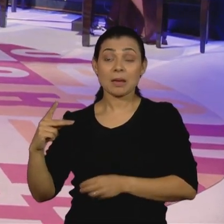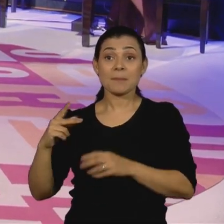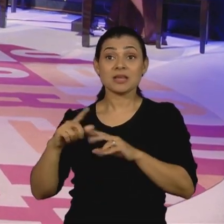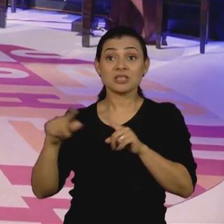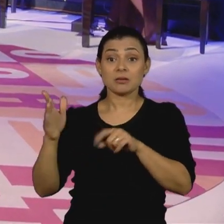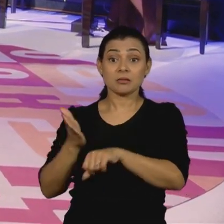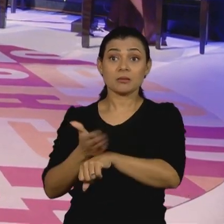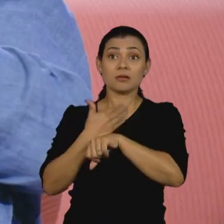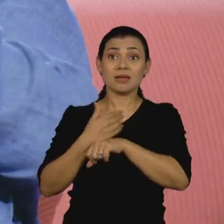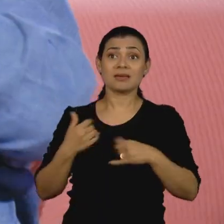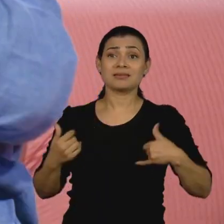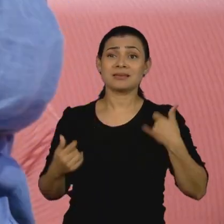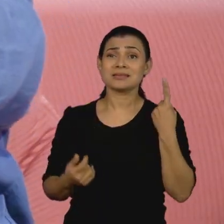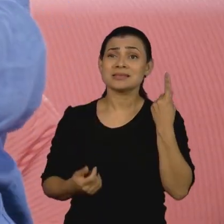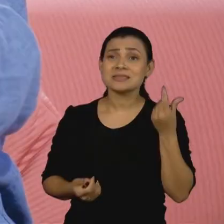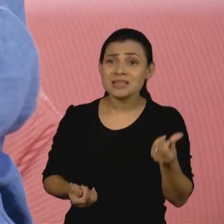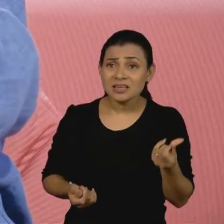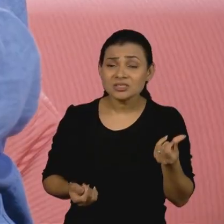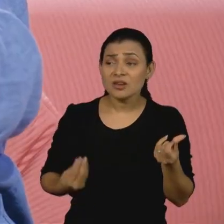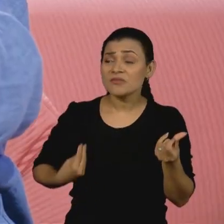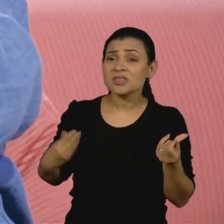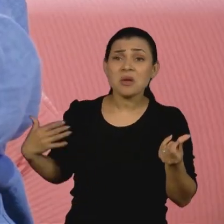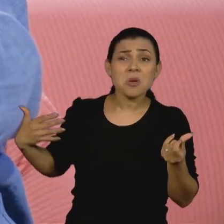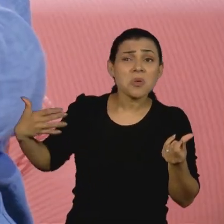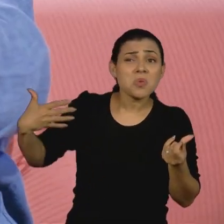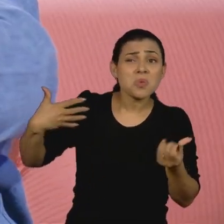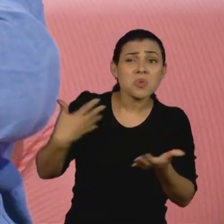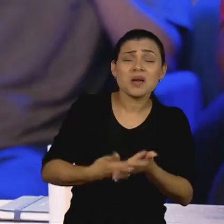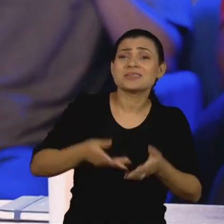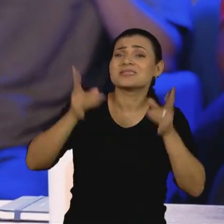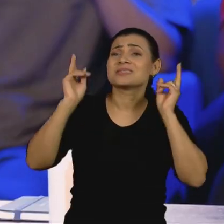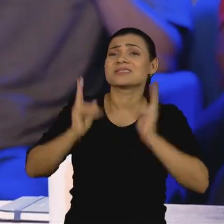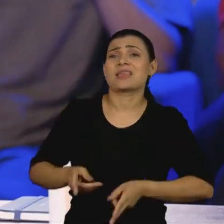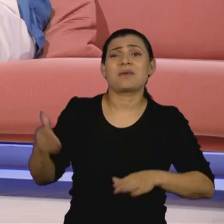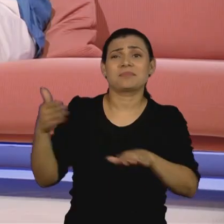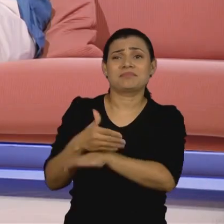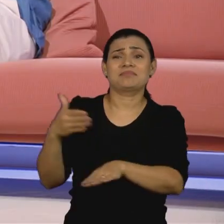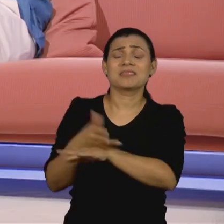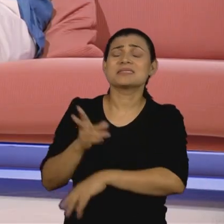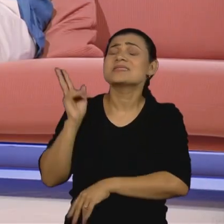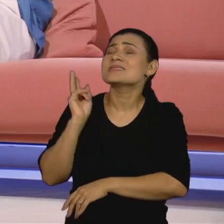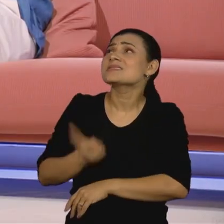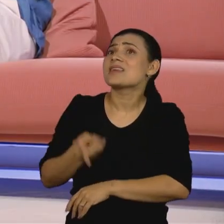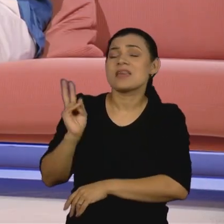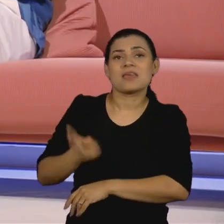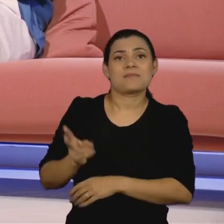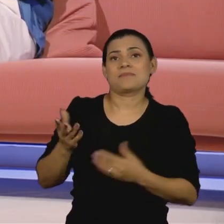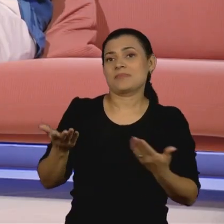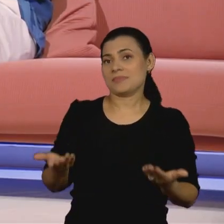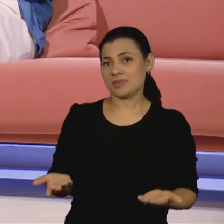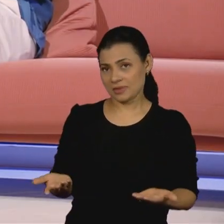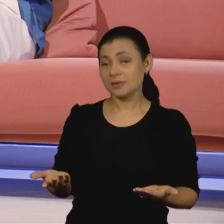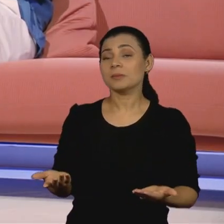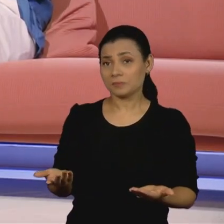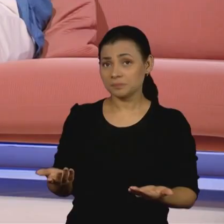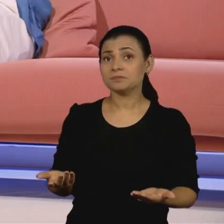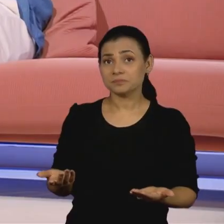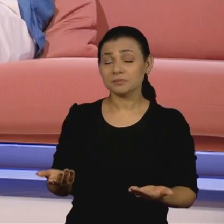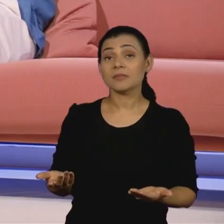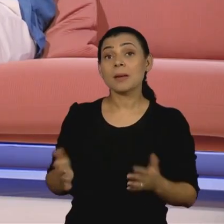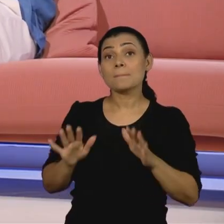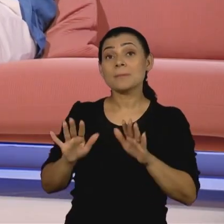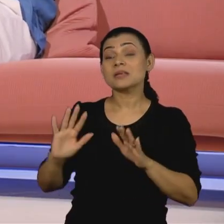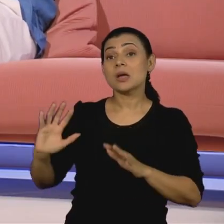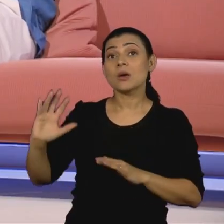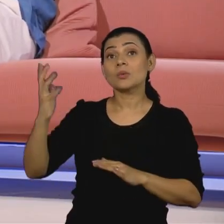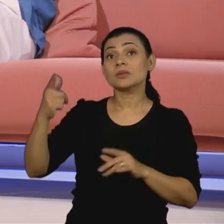os 16 anos, a vida inteira eu estive... Você fazia narração também, Eu sempre tive com esse... Até que um